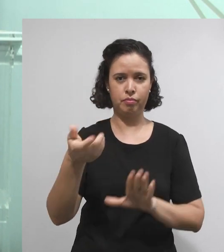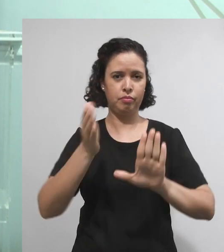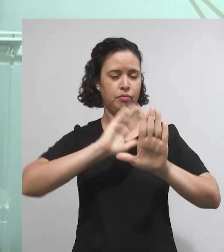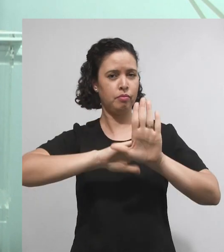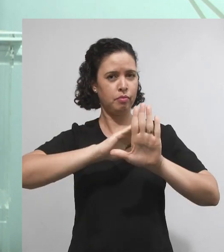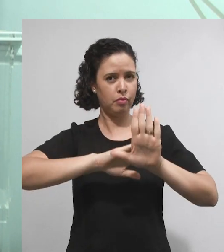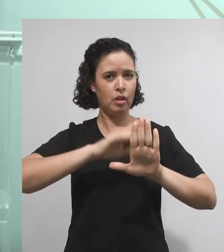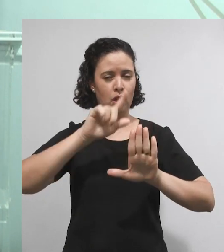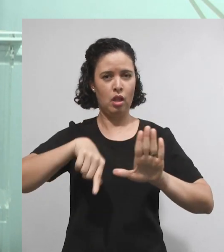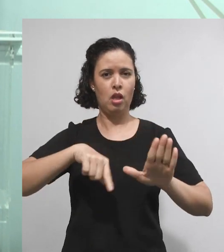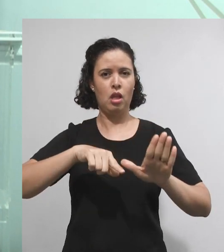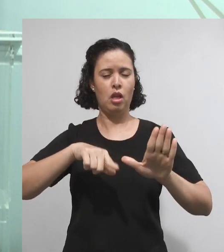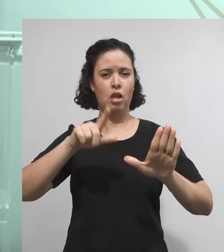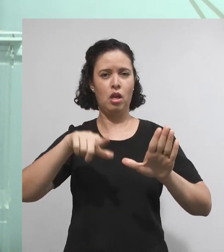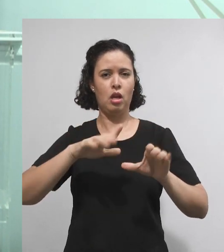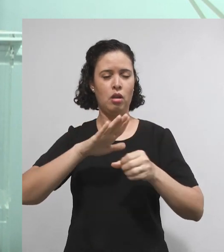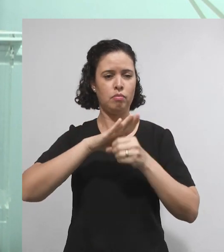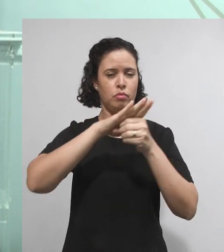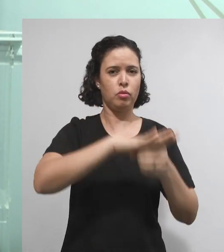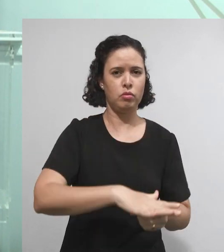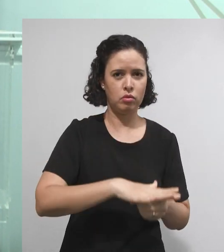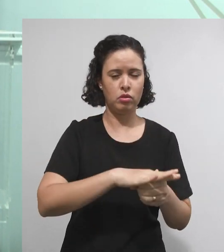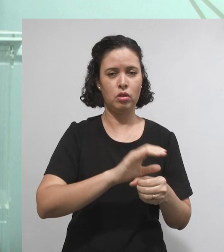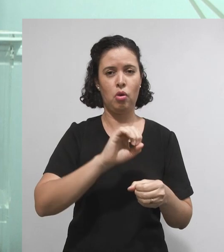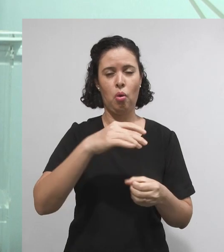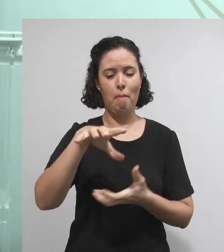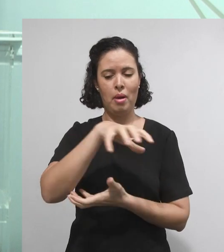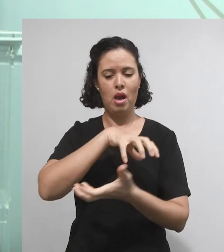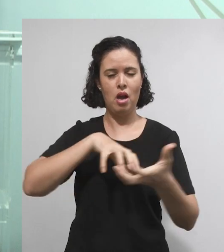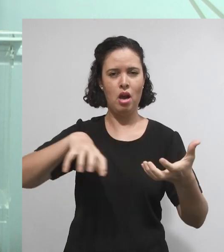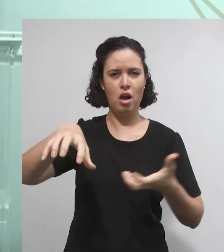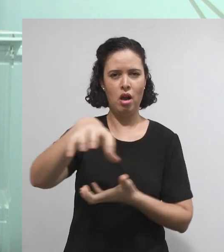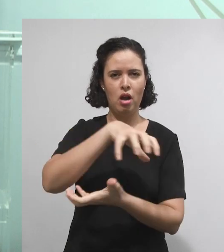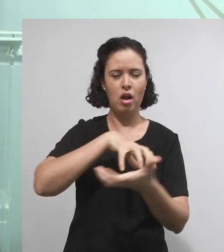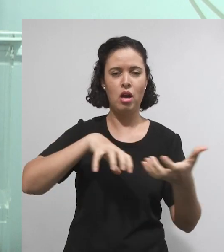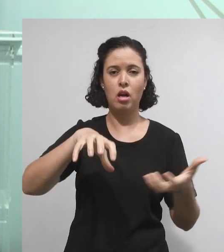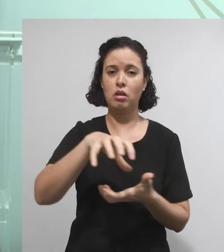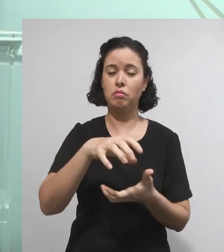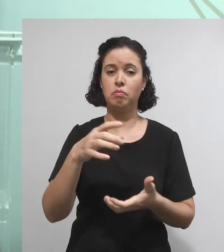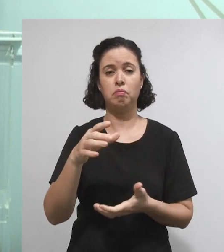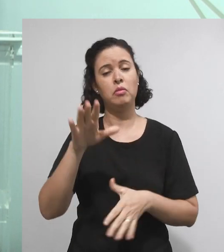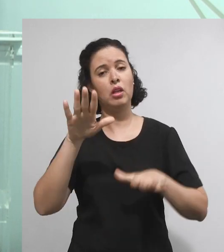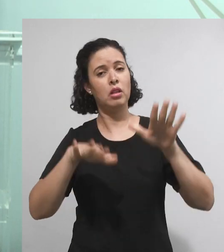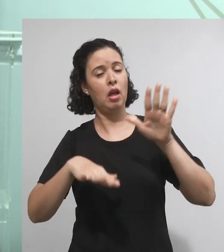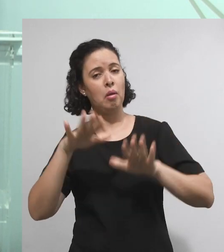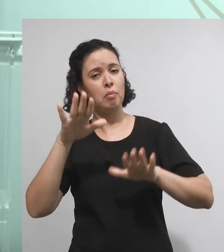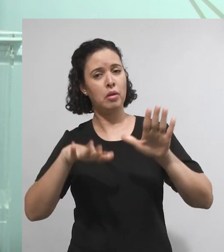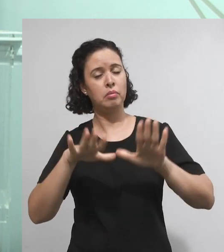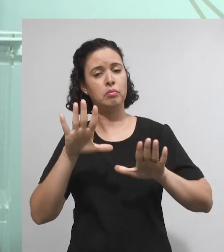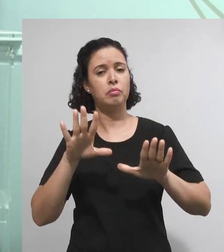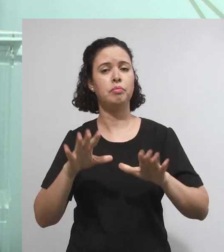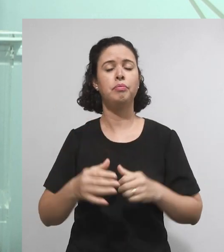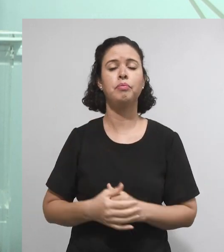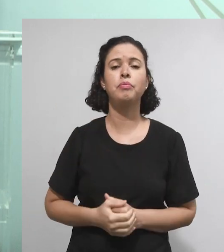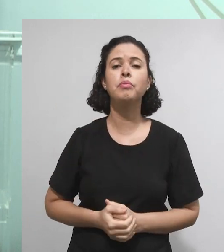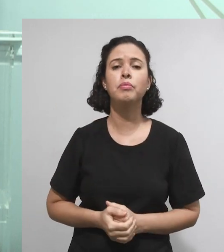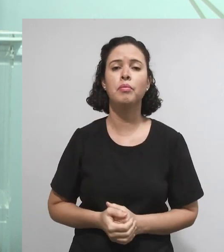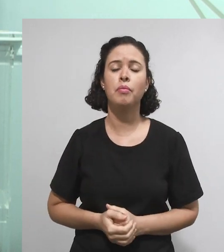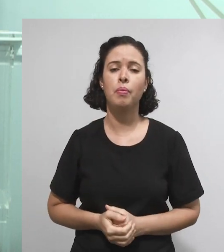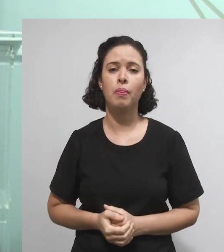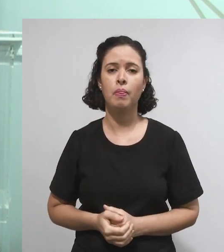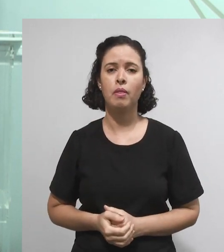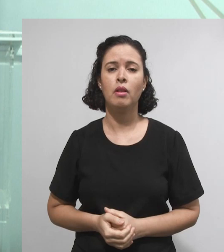a dominação ou a revolução. Então, vai depender aí do que está intrínseco nesse currículo.